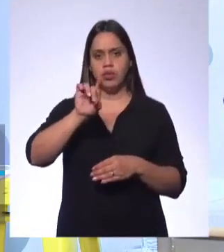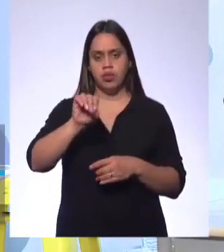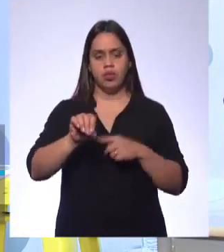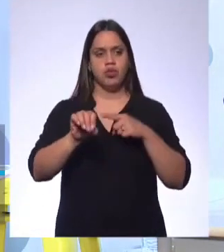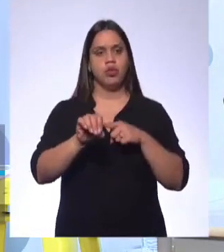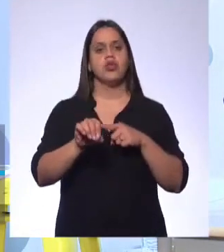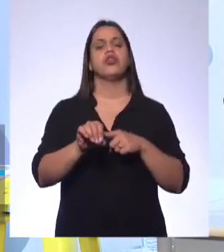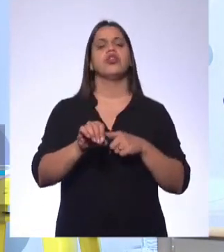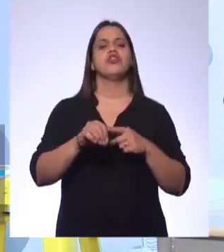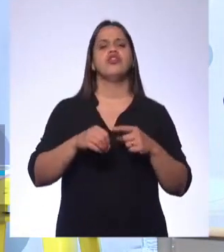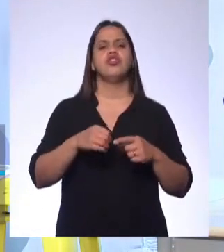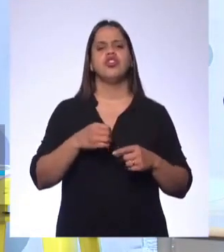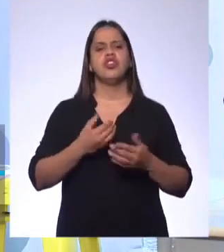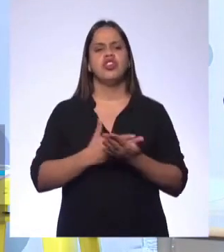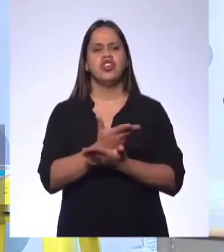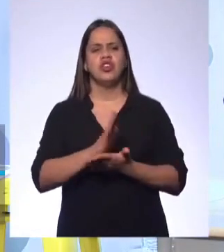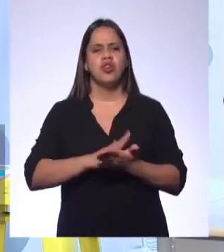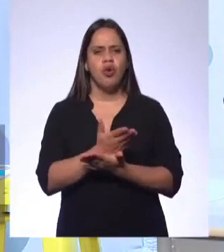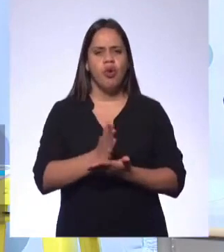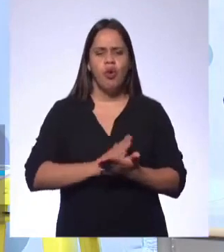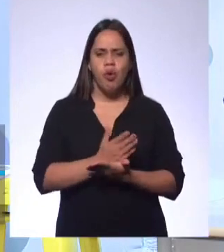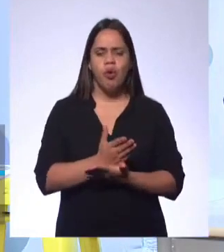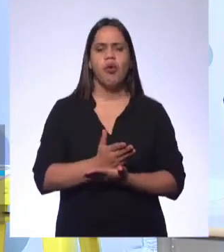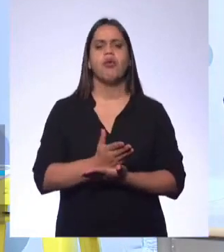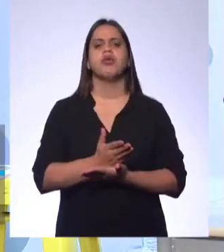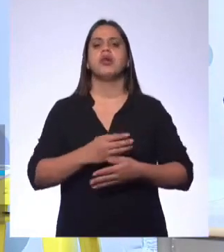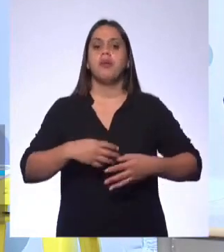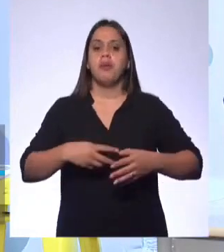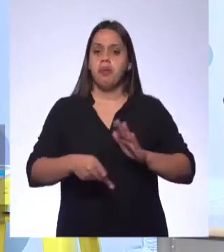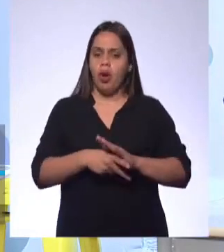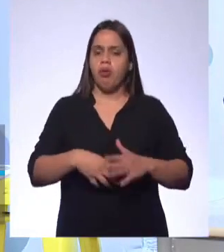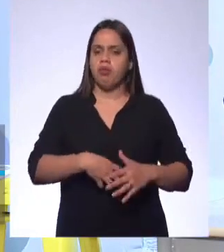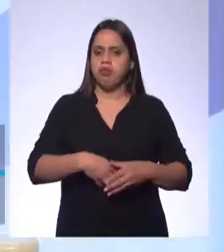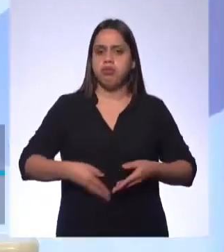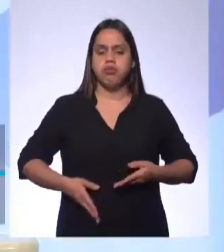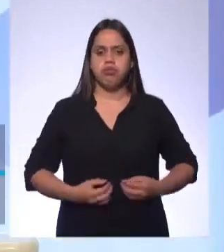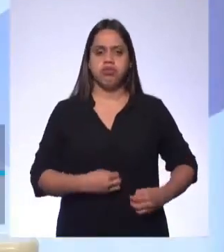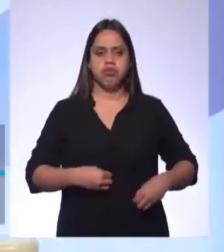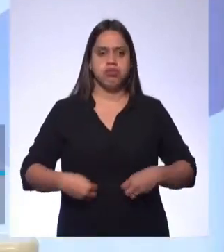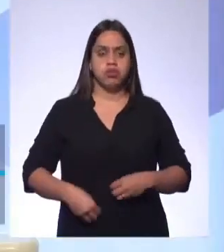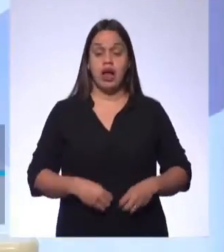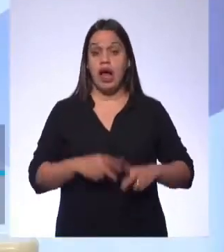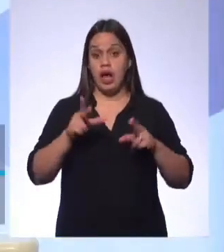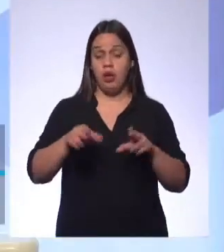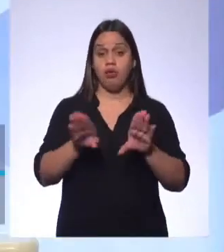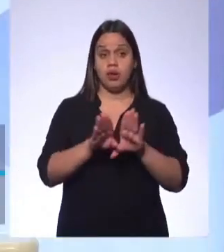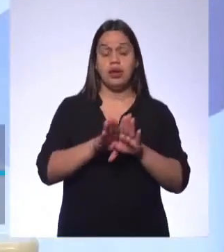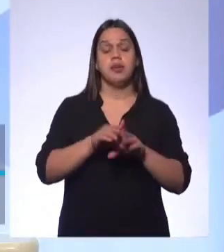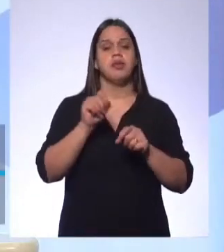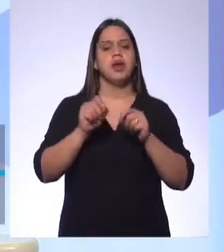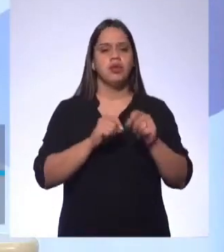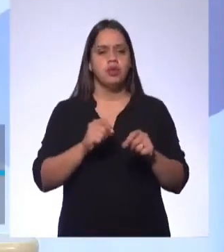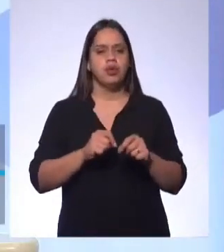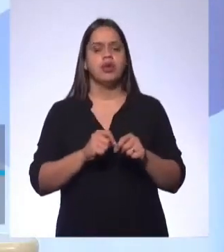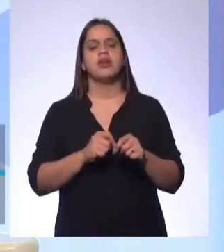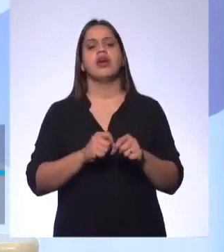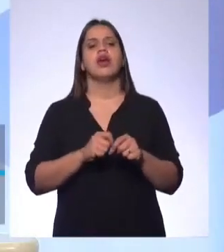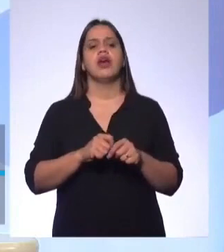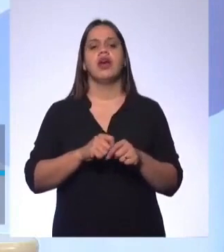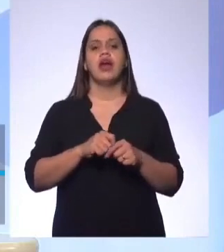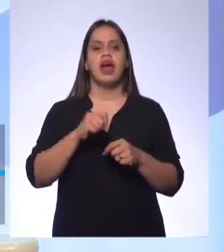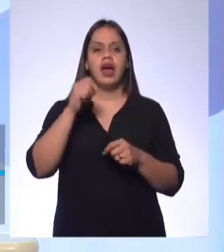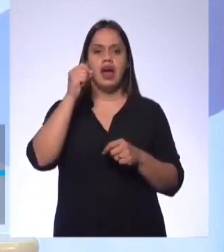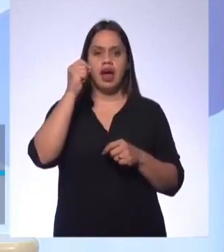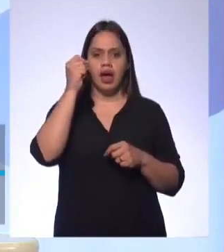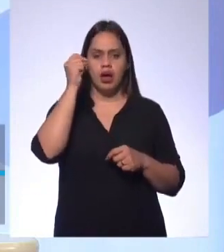de incômodos em relação à digestão. É igual o maracujá, né? Que hoje a gente vê vários remédios, né, que são calmantes à base